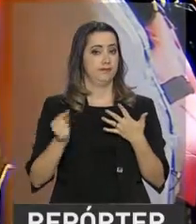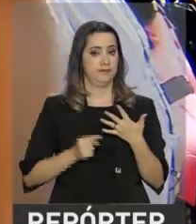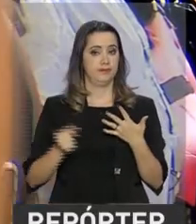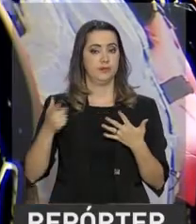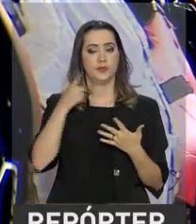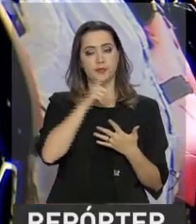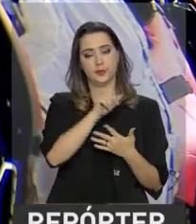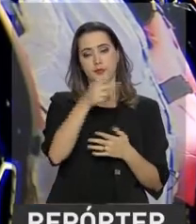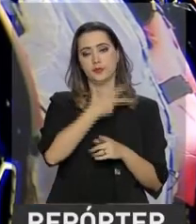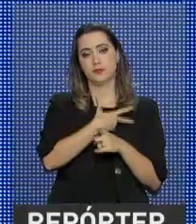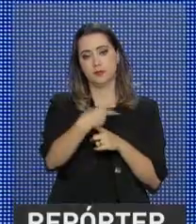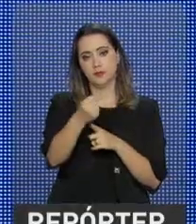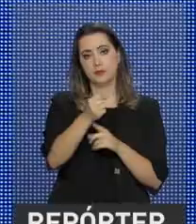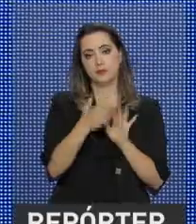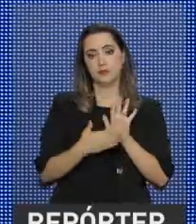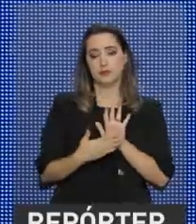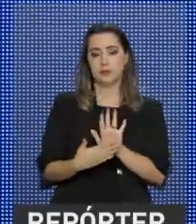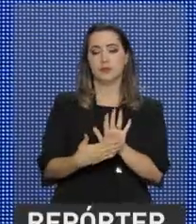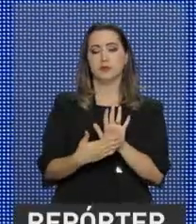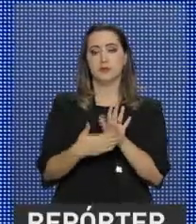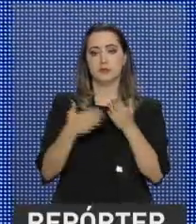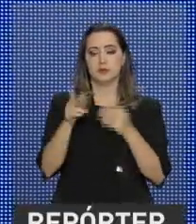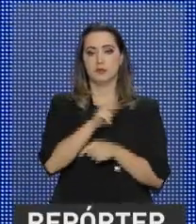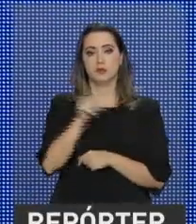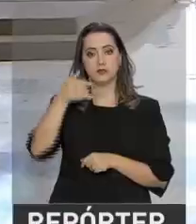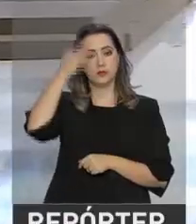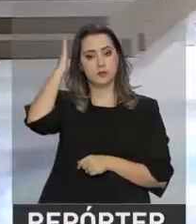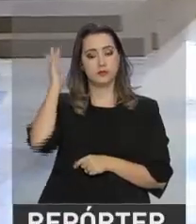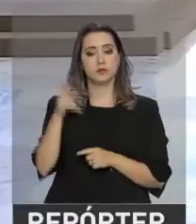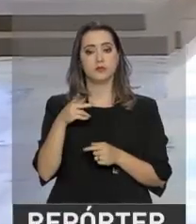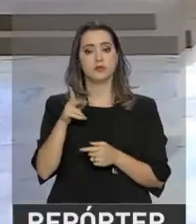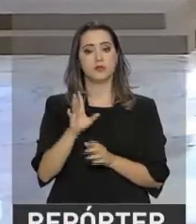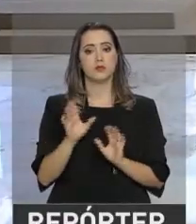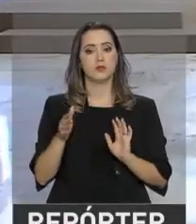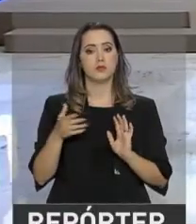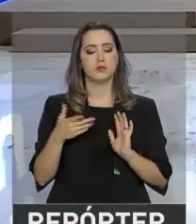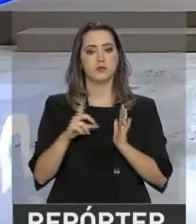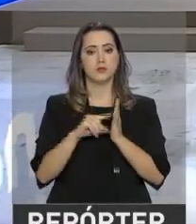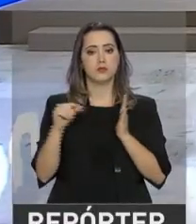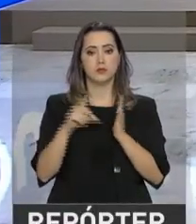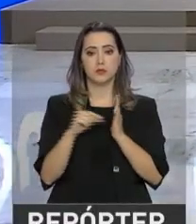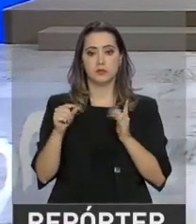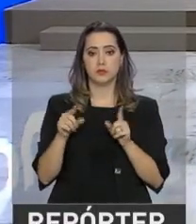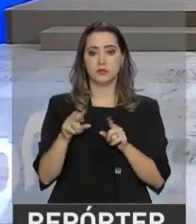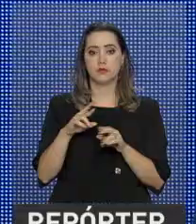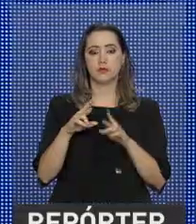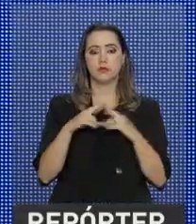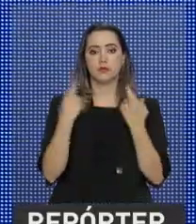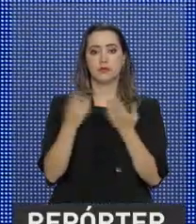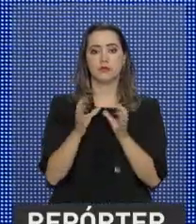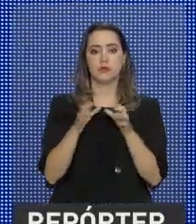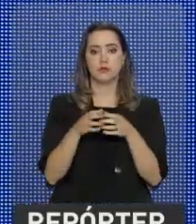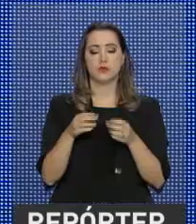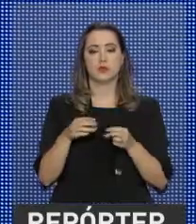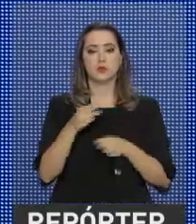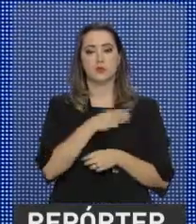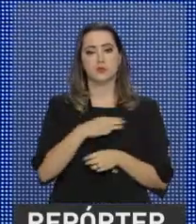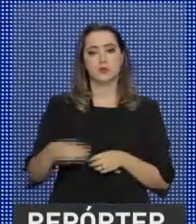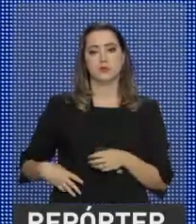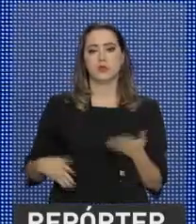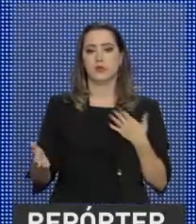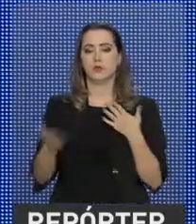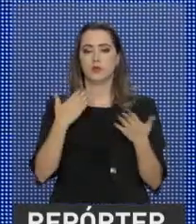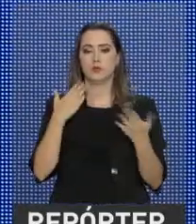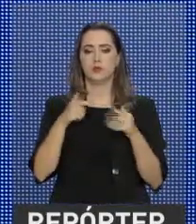das conquistas apresentadas pelo presidente Michel Temer. No Palácio do Planalto, em reunião com ministros, Temer fez uma avaliação